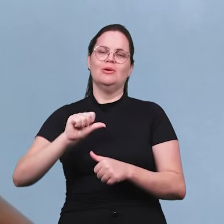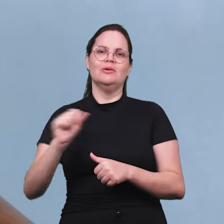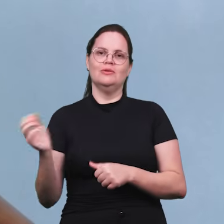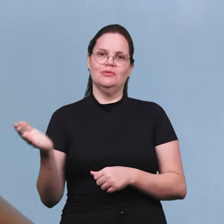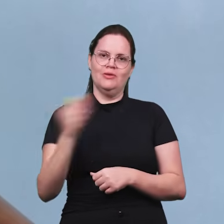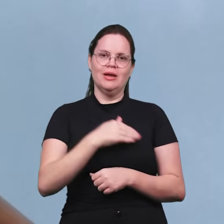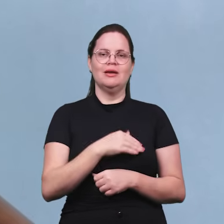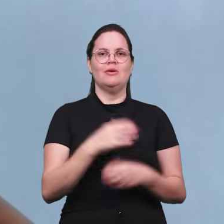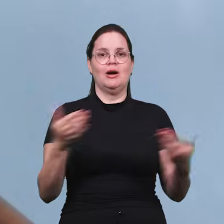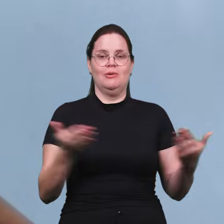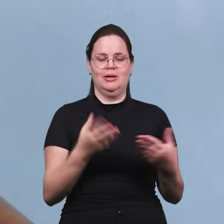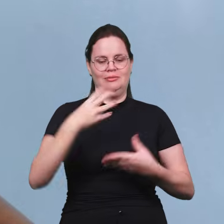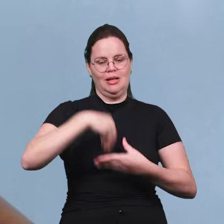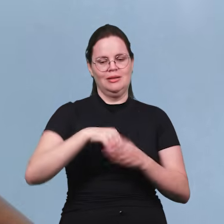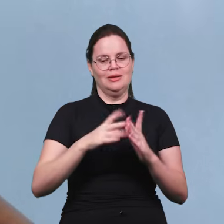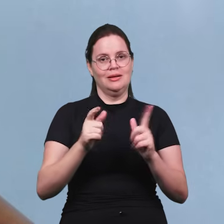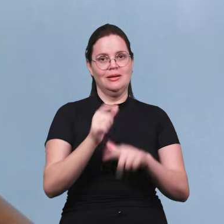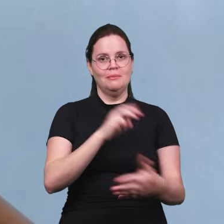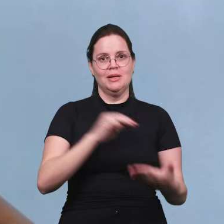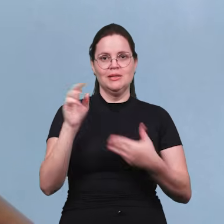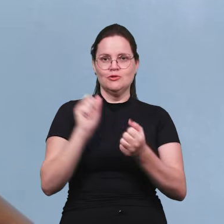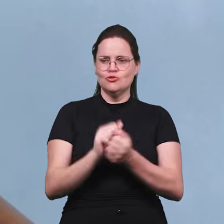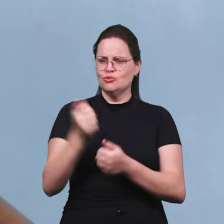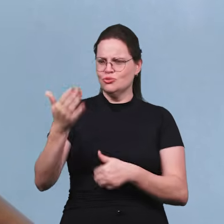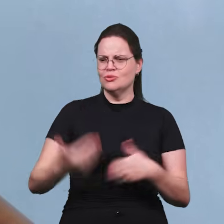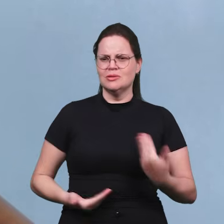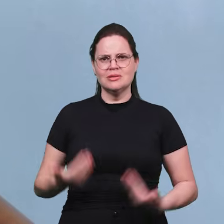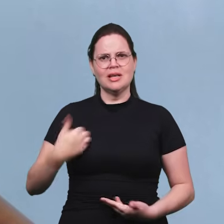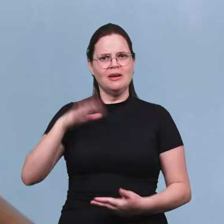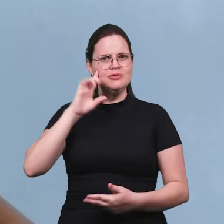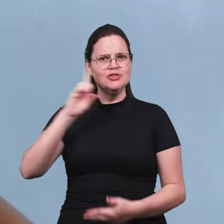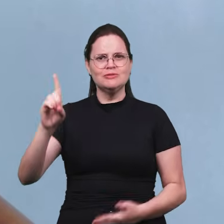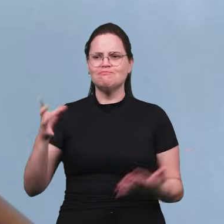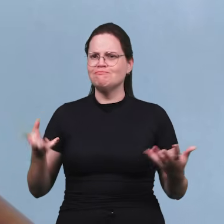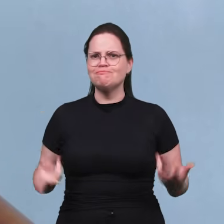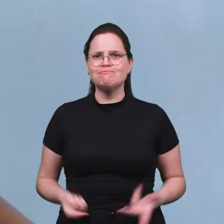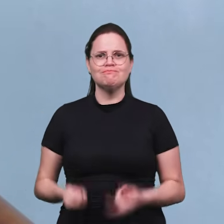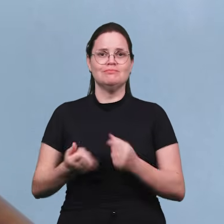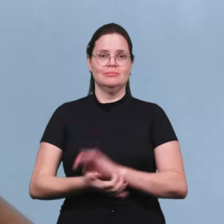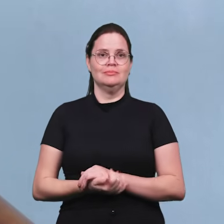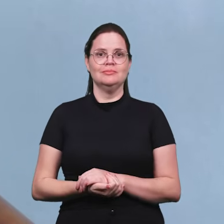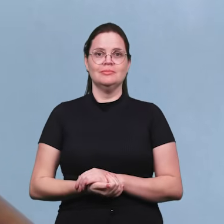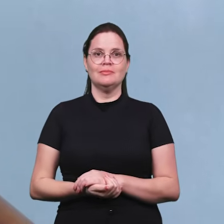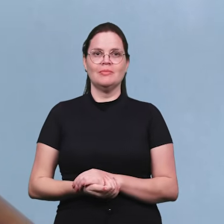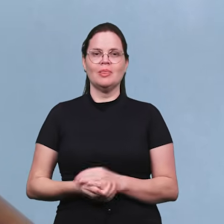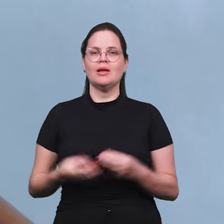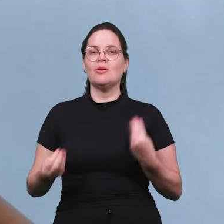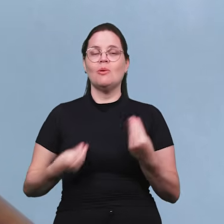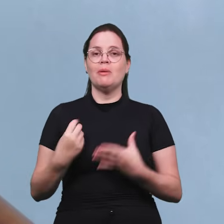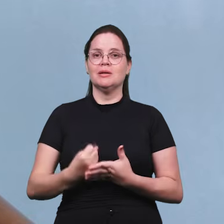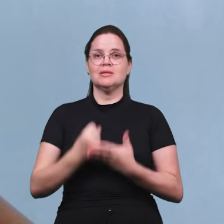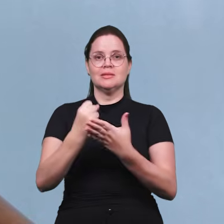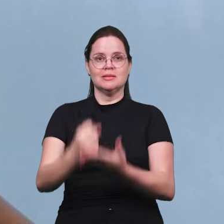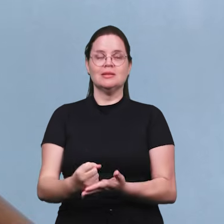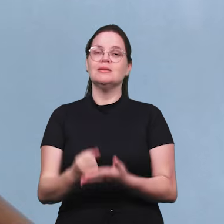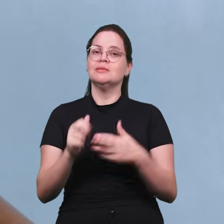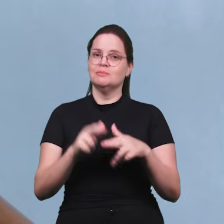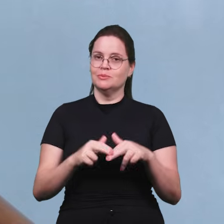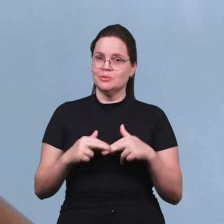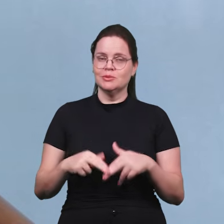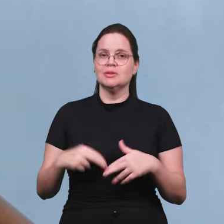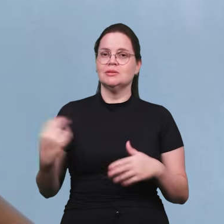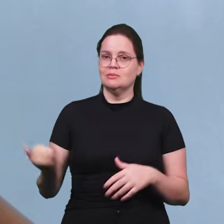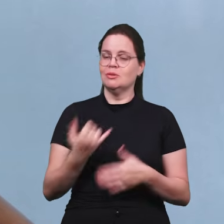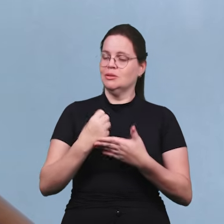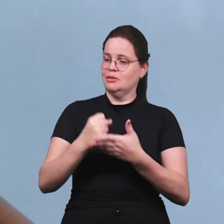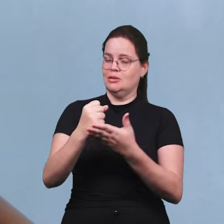nossa igreja, ele veio, está ali conosco, um homem de Deus, assim, e como que é assistência? Por isso que a